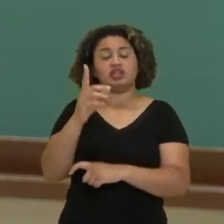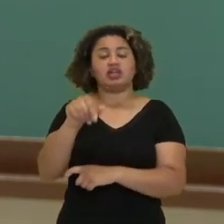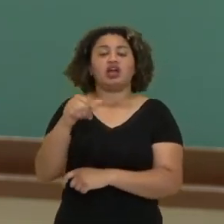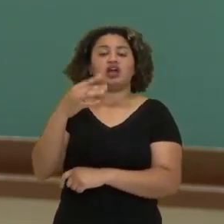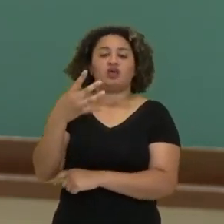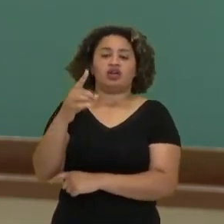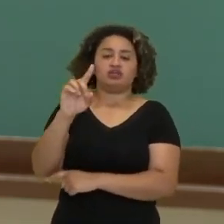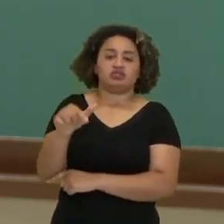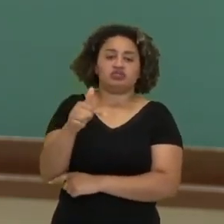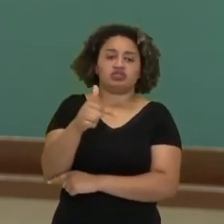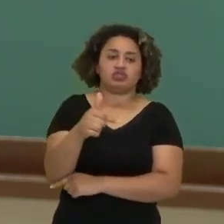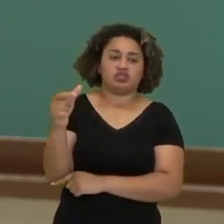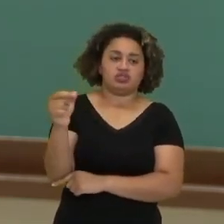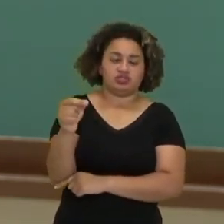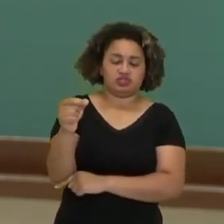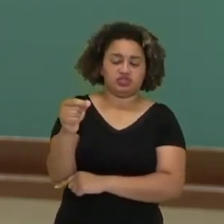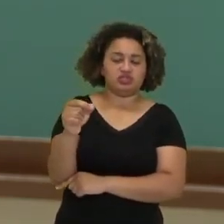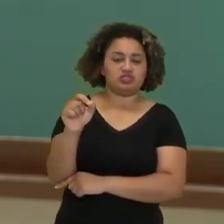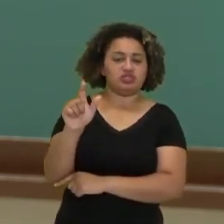dar